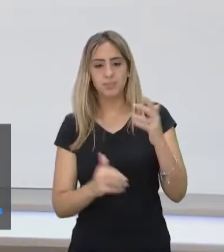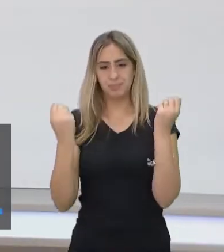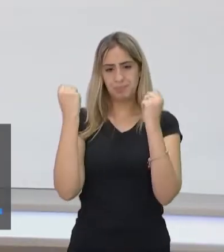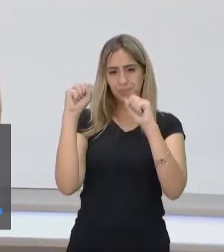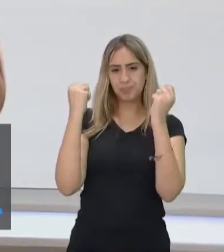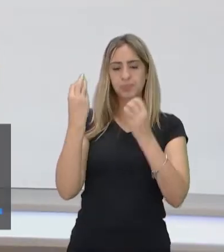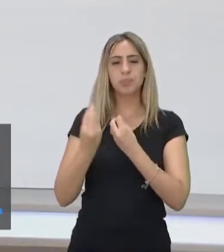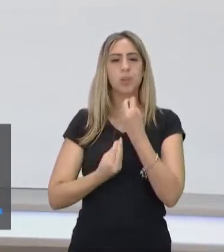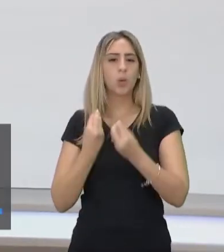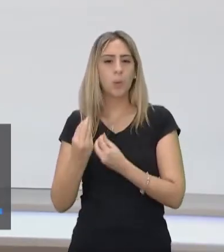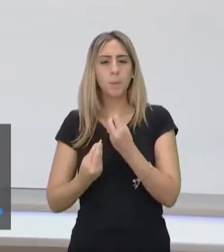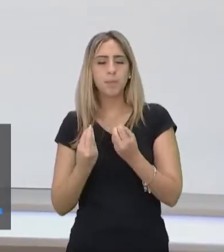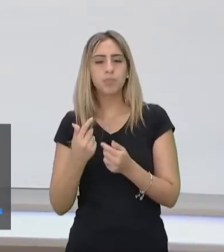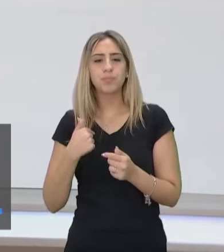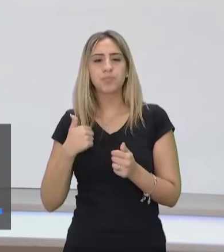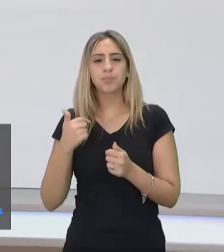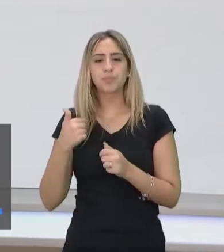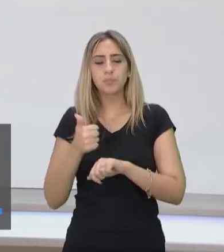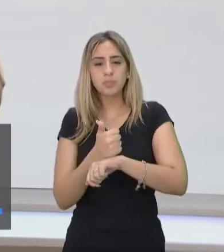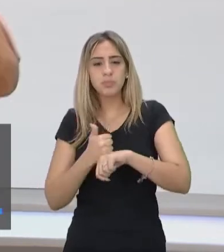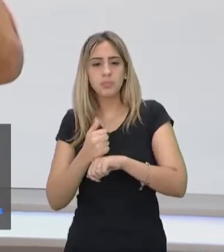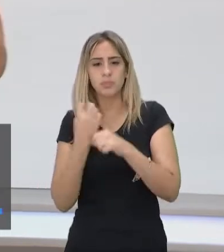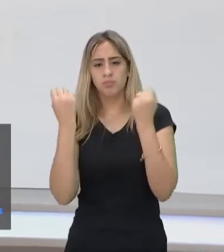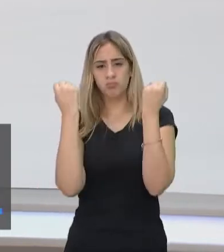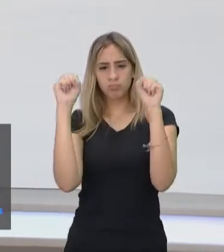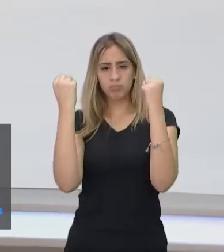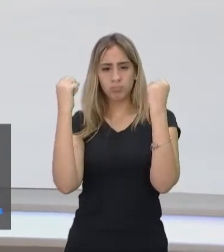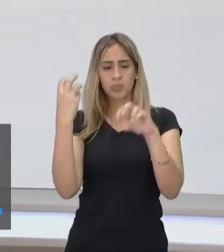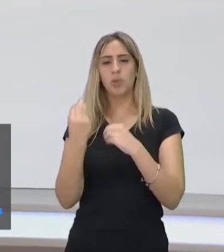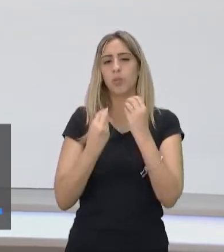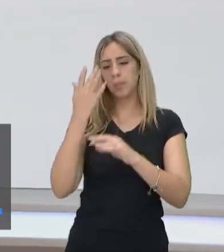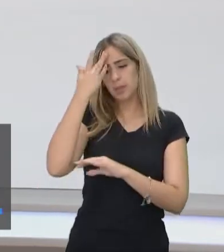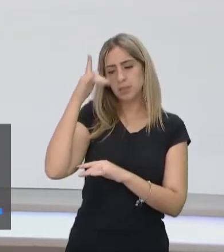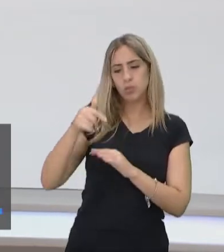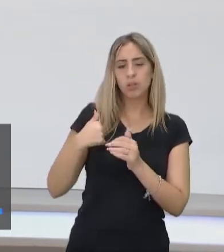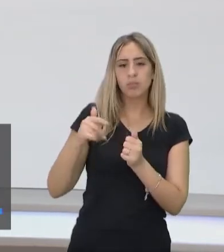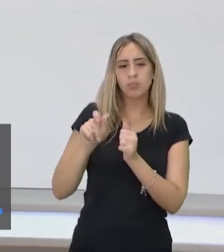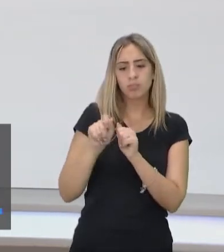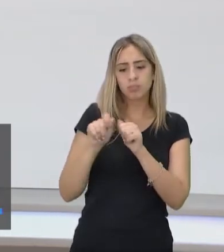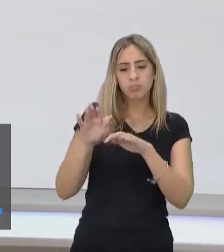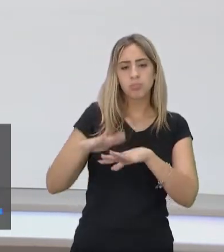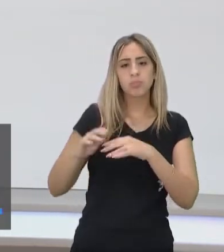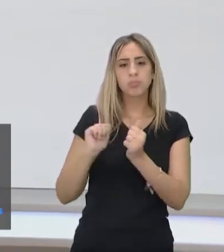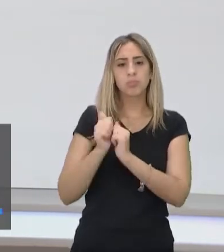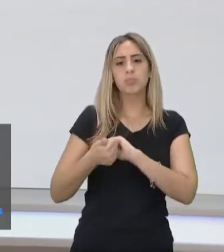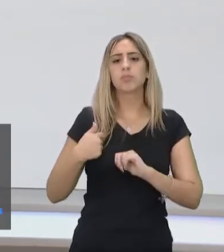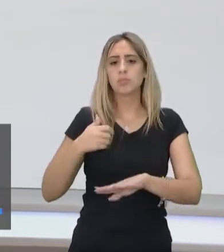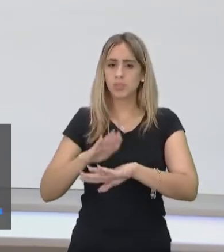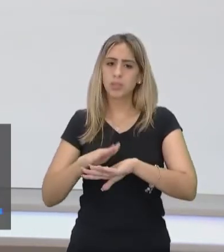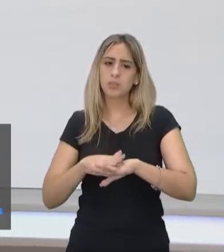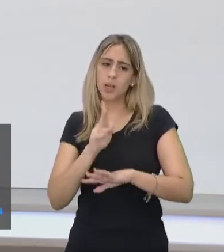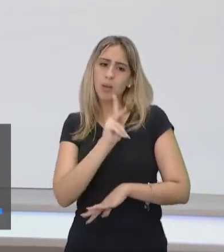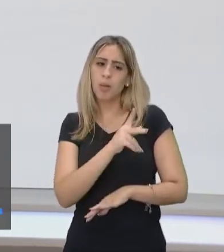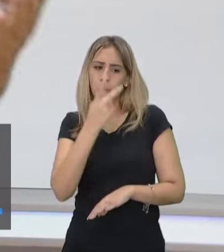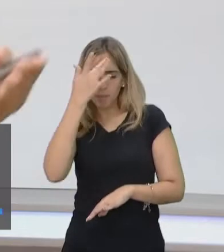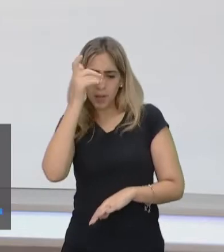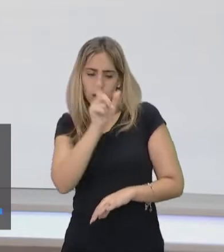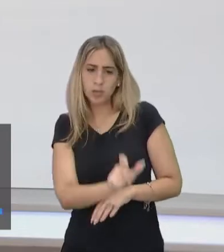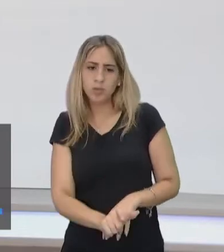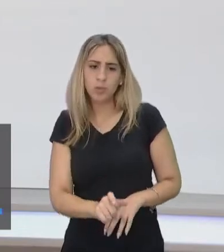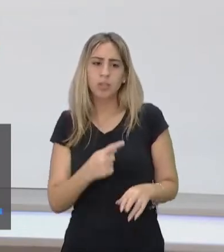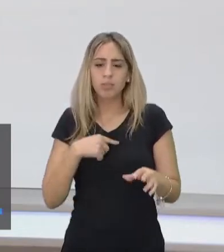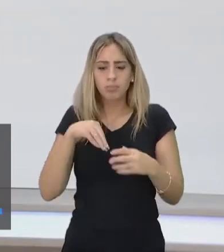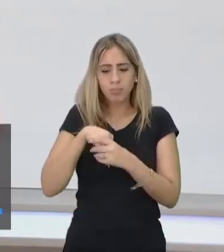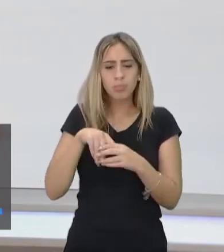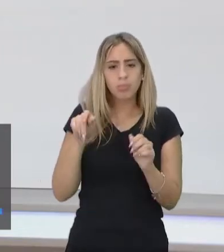esportes, sobre o profissional da educação física, sobre o esportista. E aí eu pensei assim, poxa, eu vou chamar uma pessoa que é o concurso no